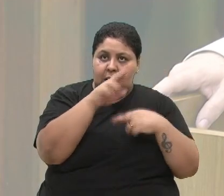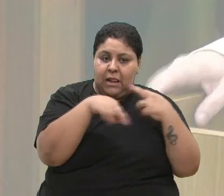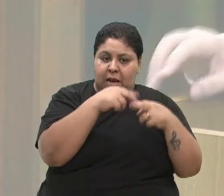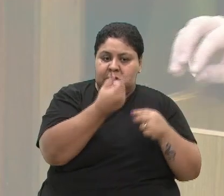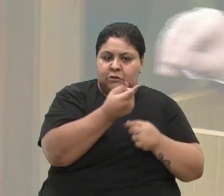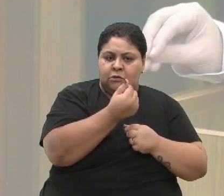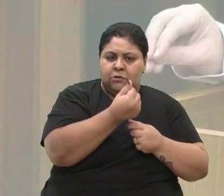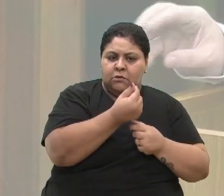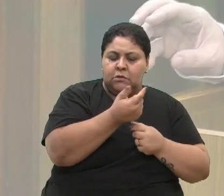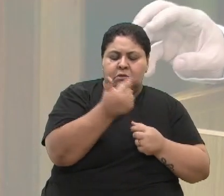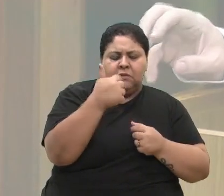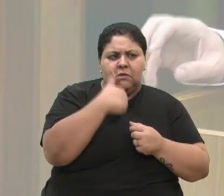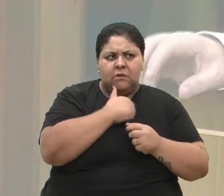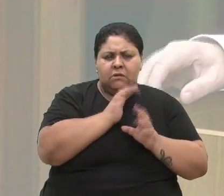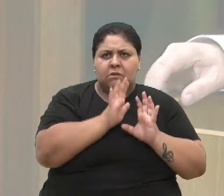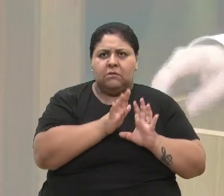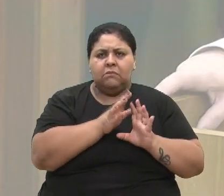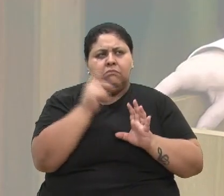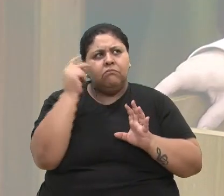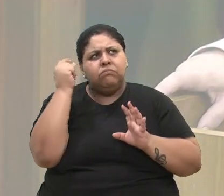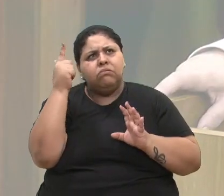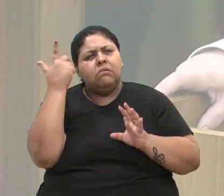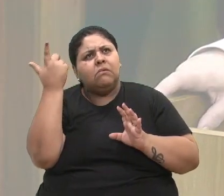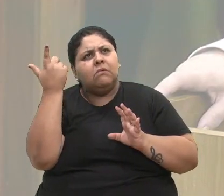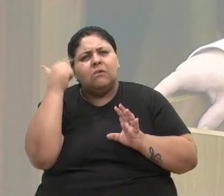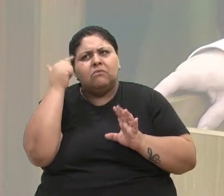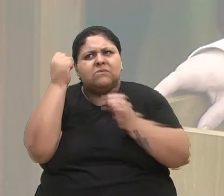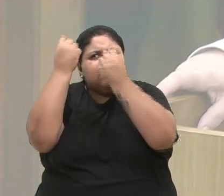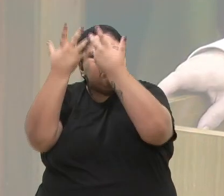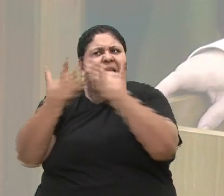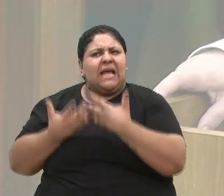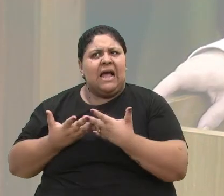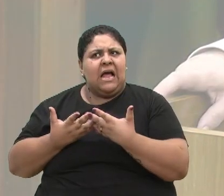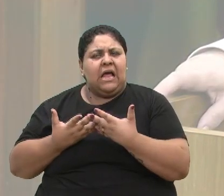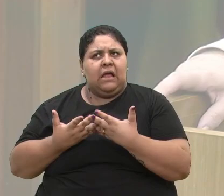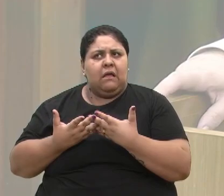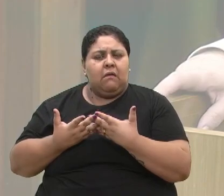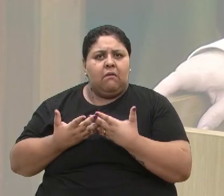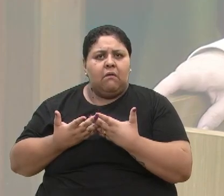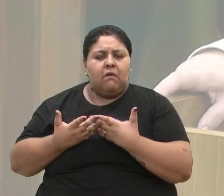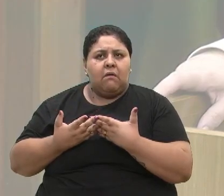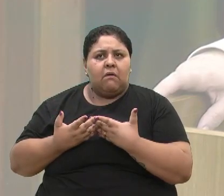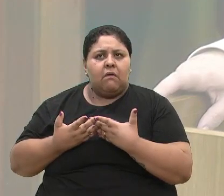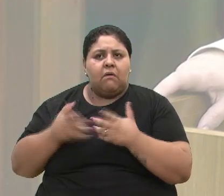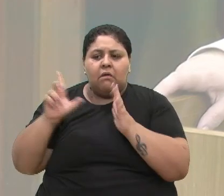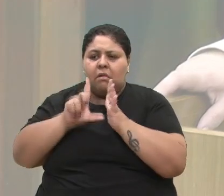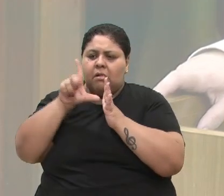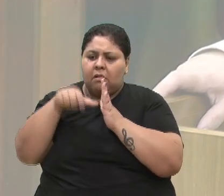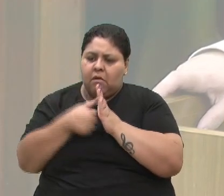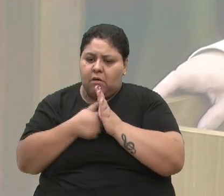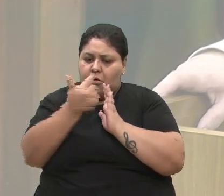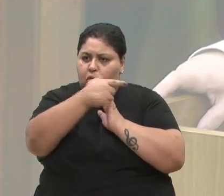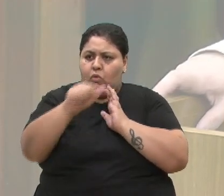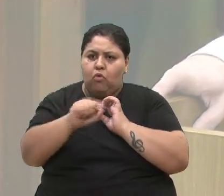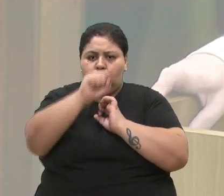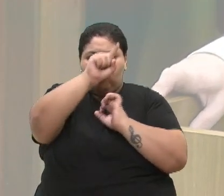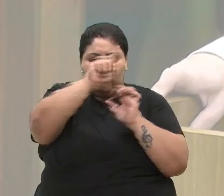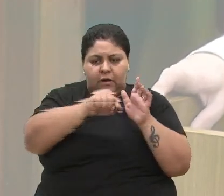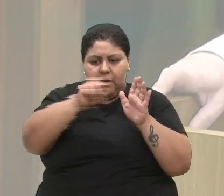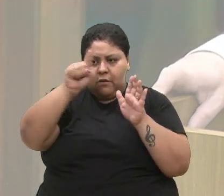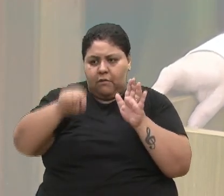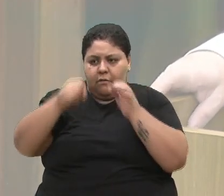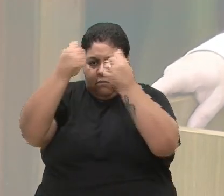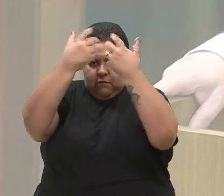preço, me deu um estalo, que eu não sei explicar o que, que é. E depois ele fez um outro gráfico dizendo, quanto